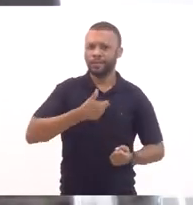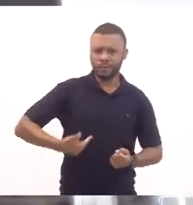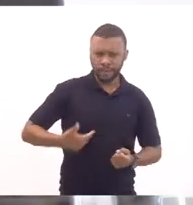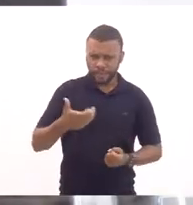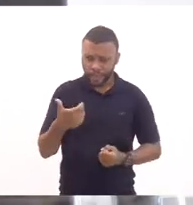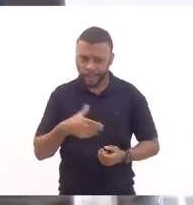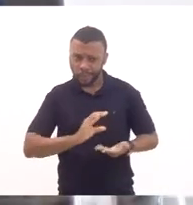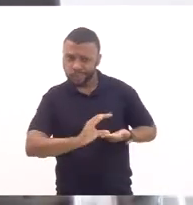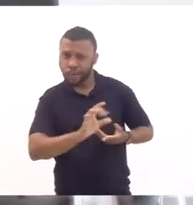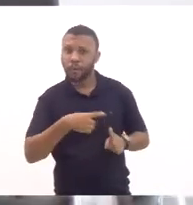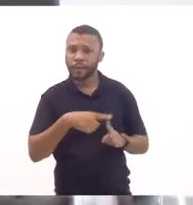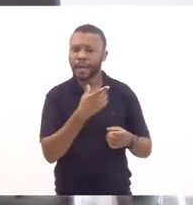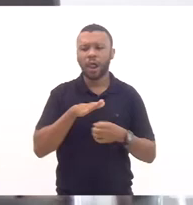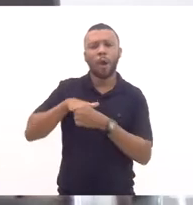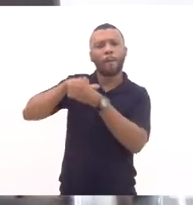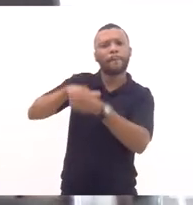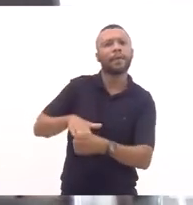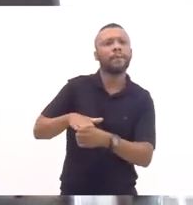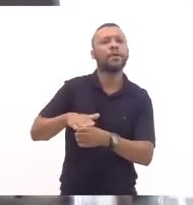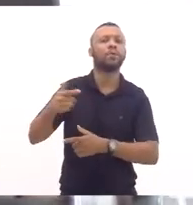porque reprime o trabalhador.